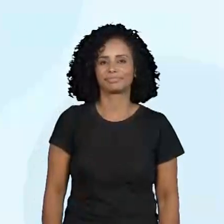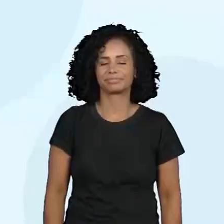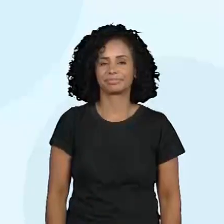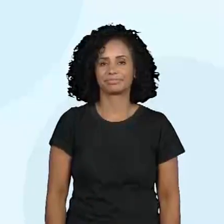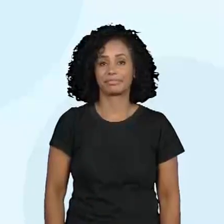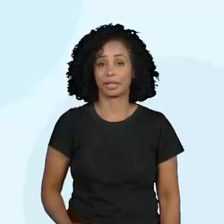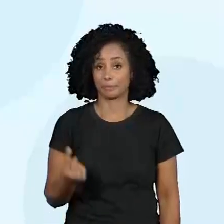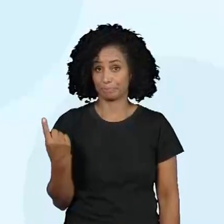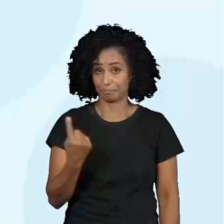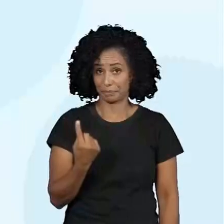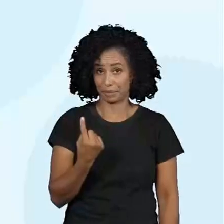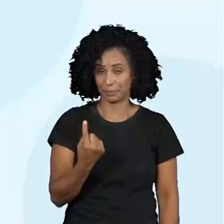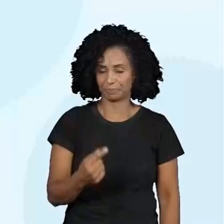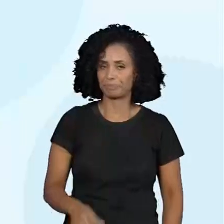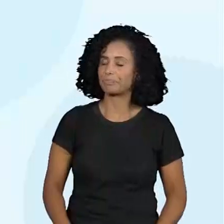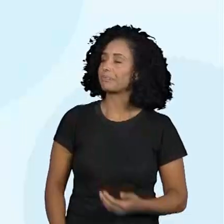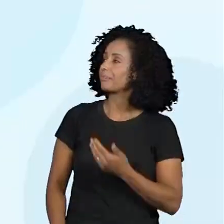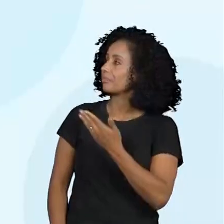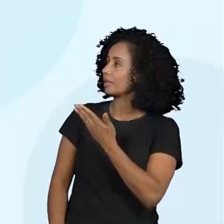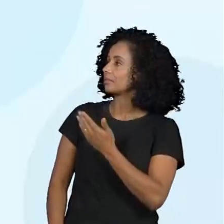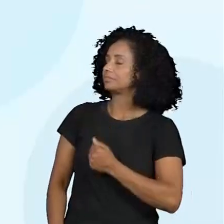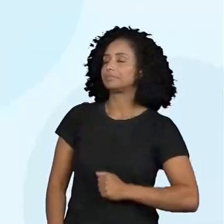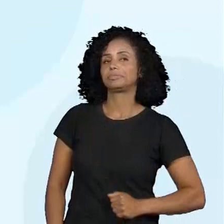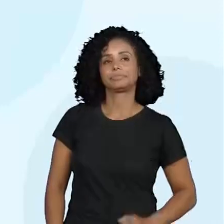Primeiro, evite